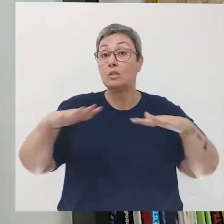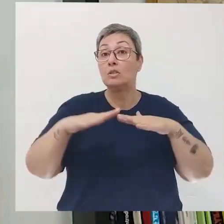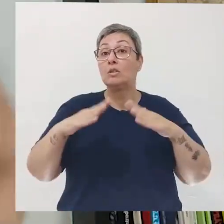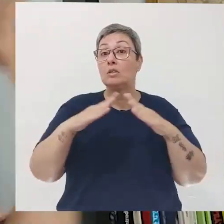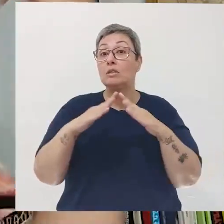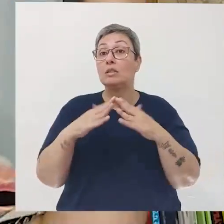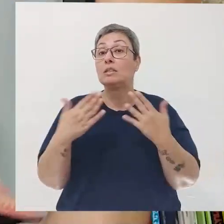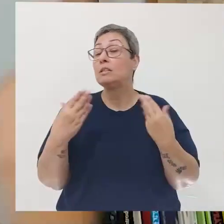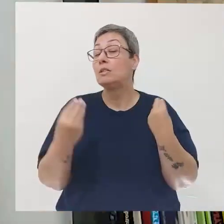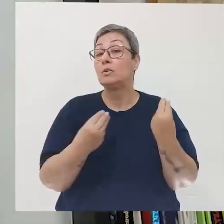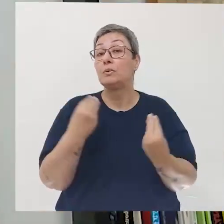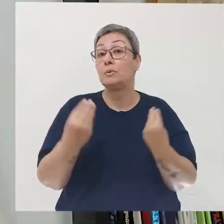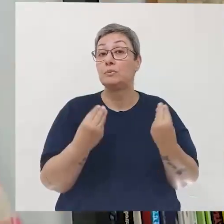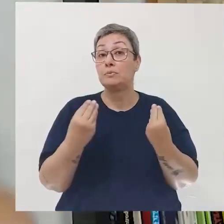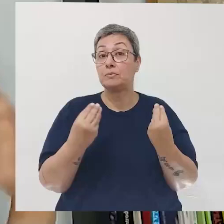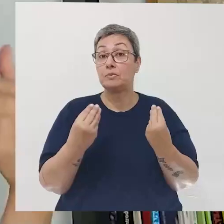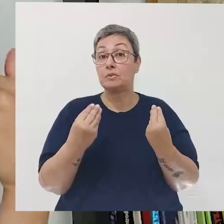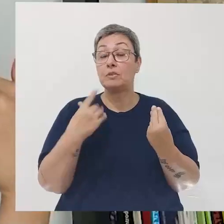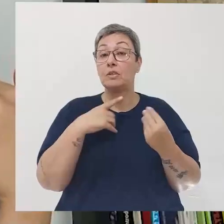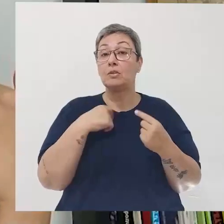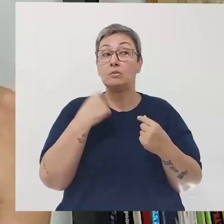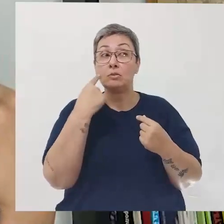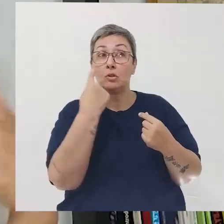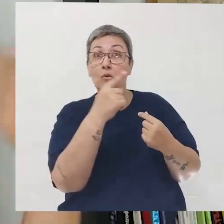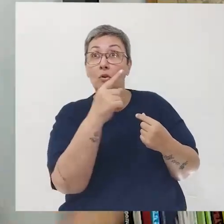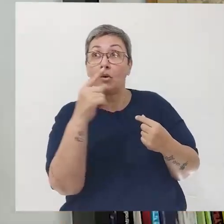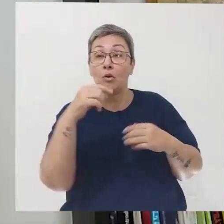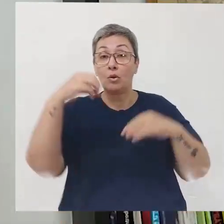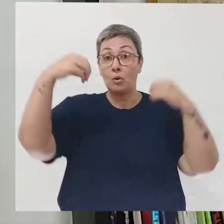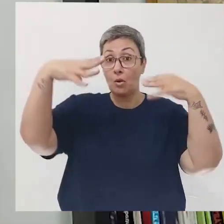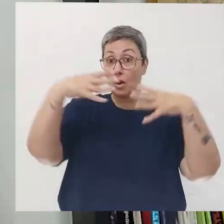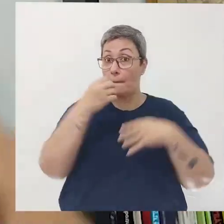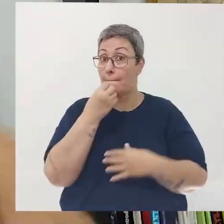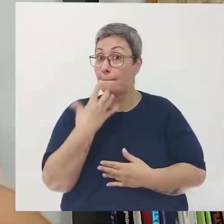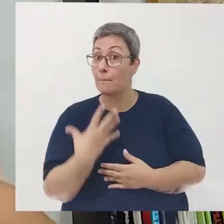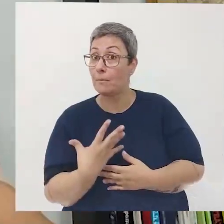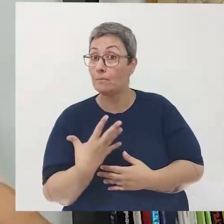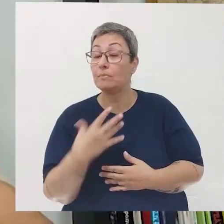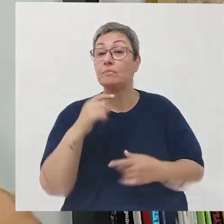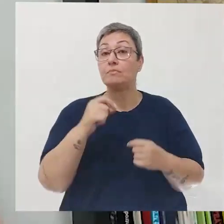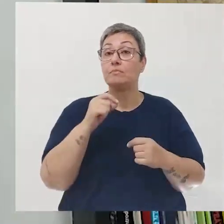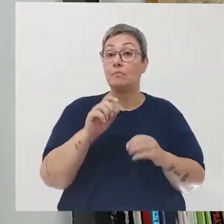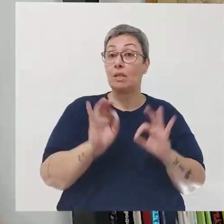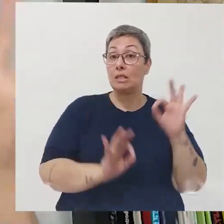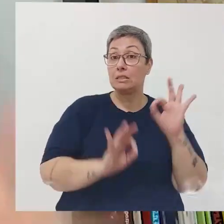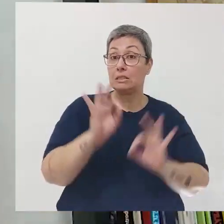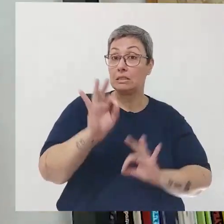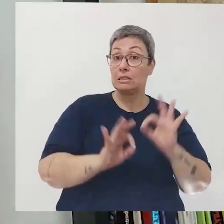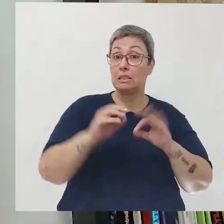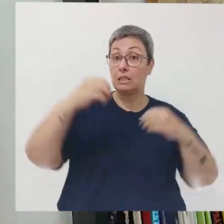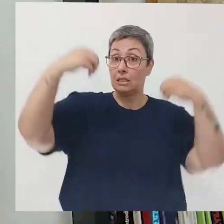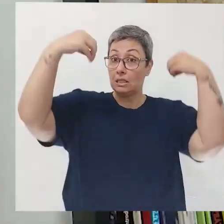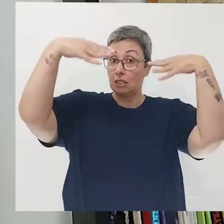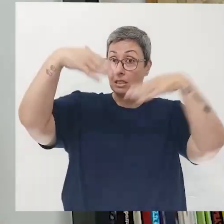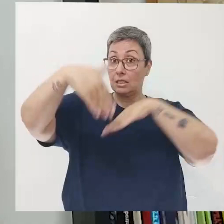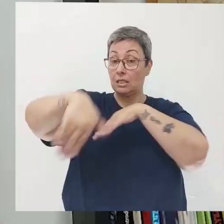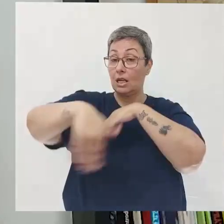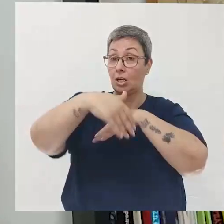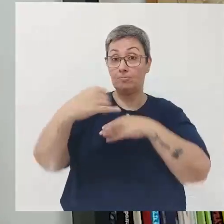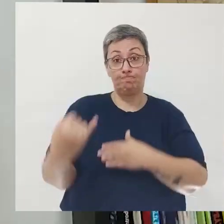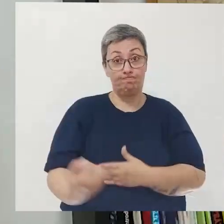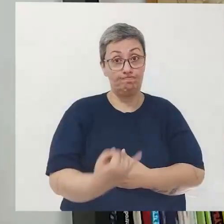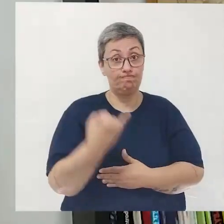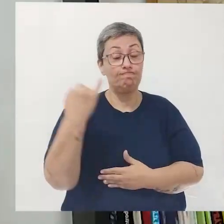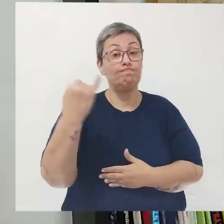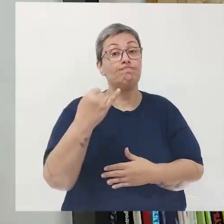seu bairro, nas ruas do seu bairro? Como que você está vendo aí que essa iluminação está boa? A gestão da iluminação pública, ela